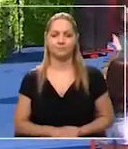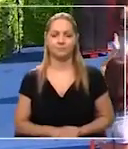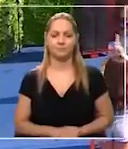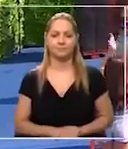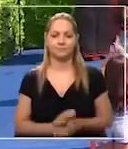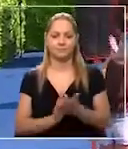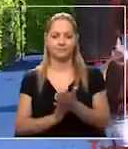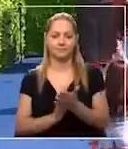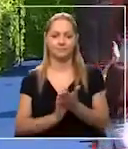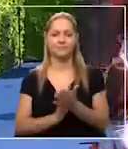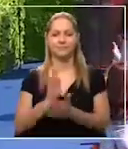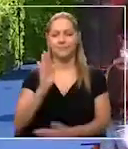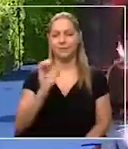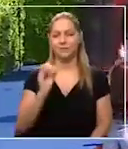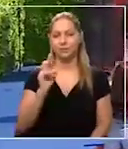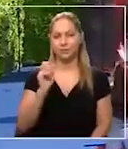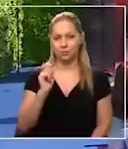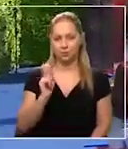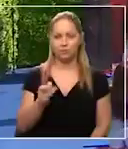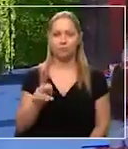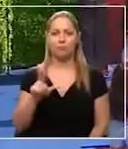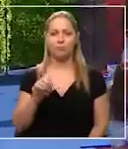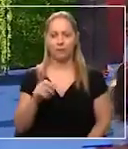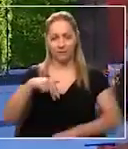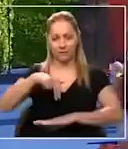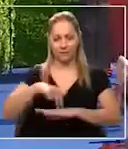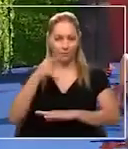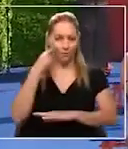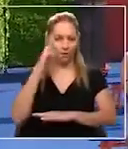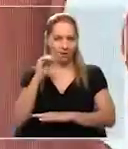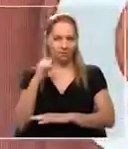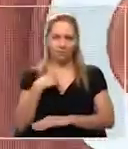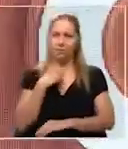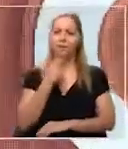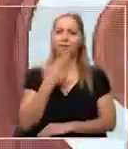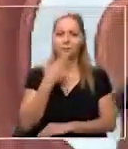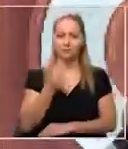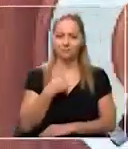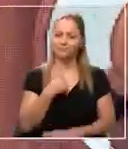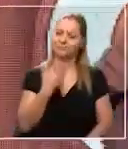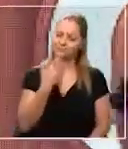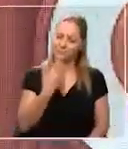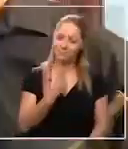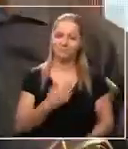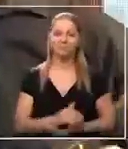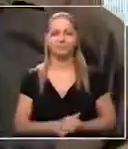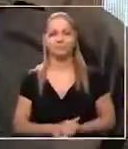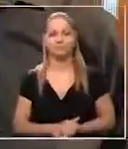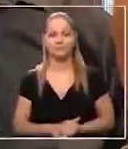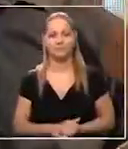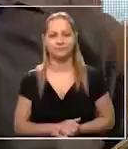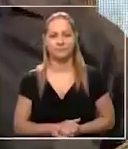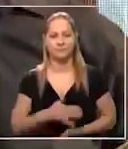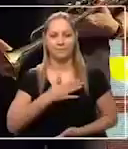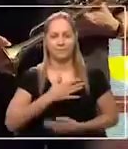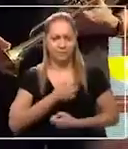Jorge Paulo, no Olha Assim, bom dia. Bom dia. Voz bonita. Muito obrigado. Assim daquelas que preenche o